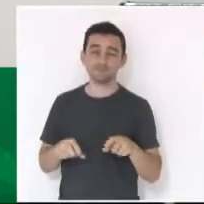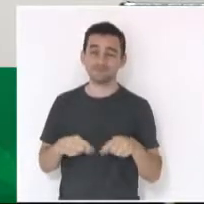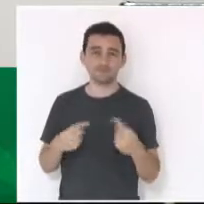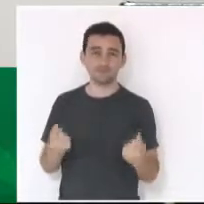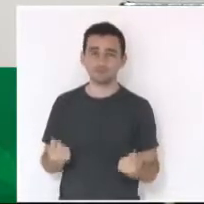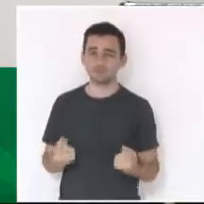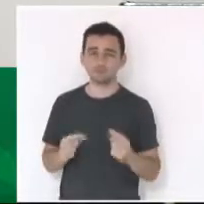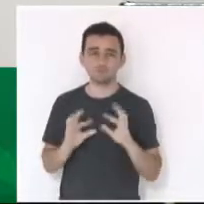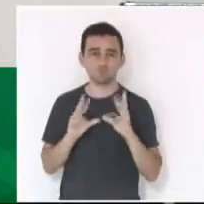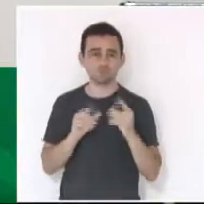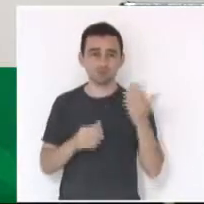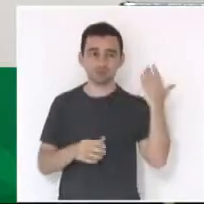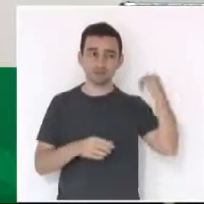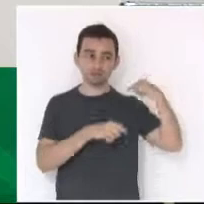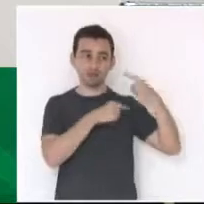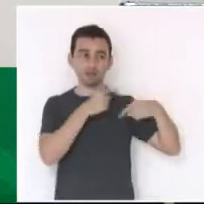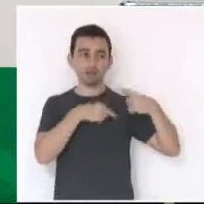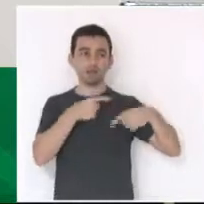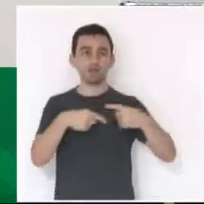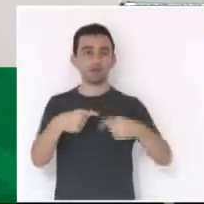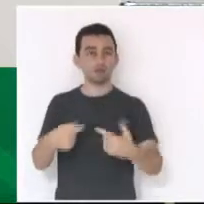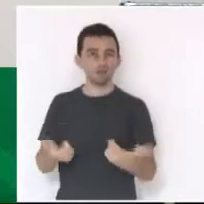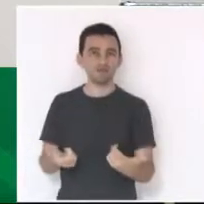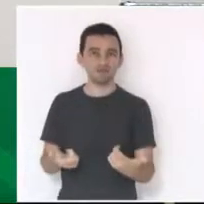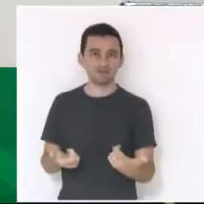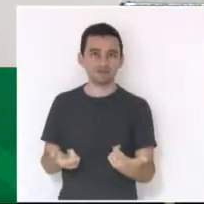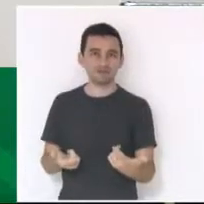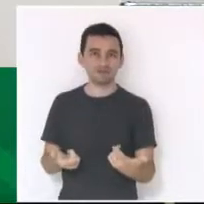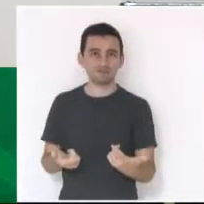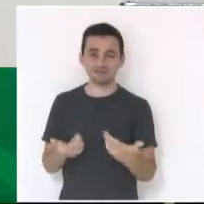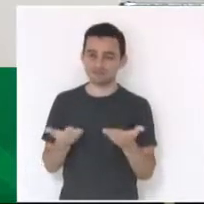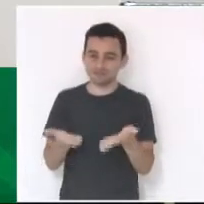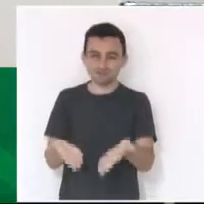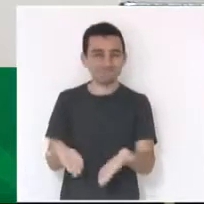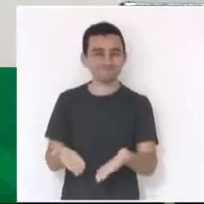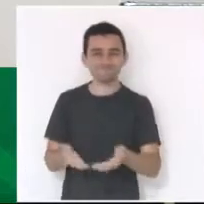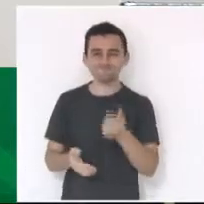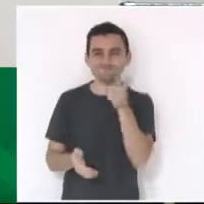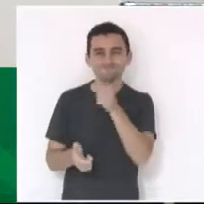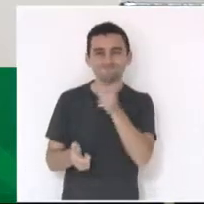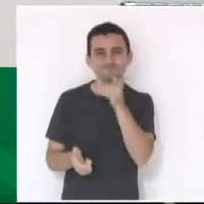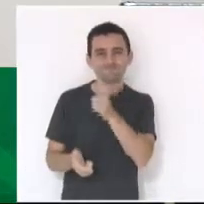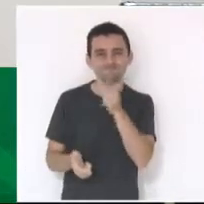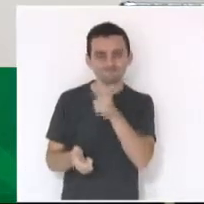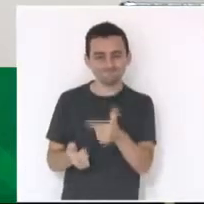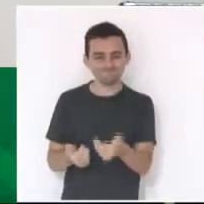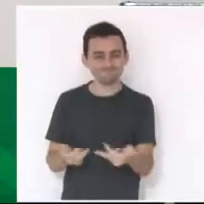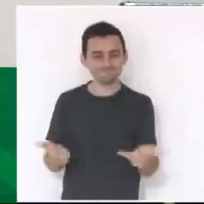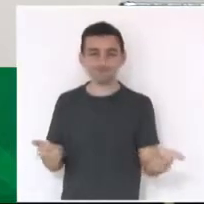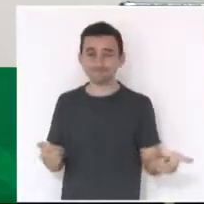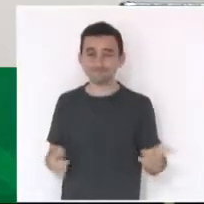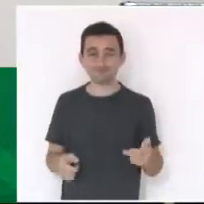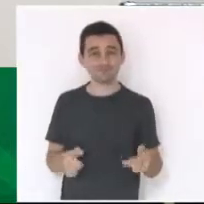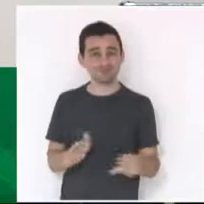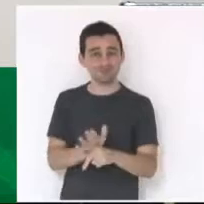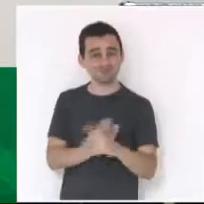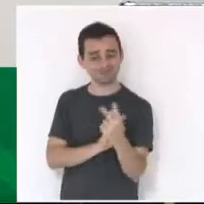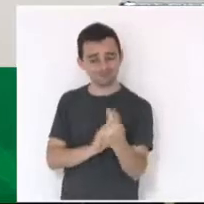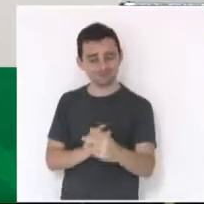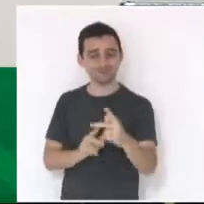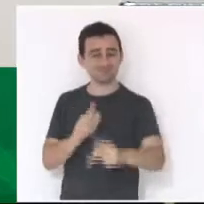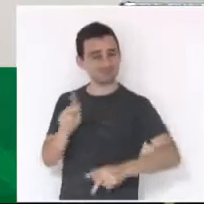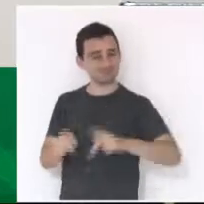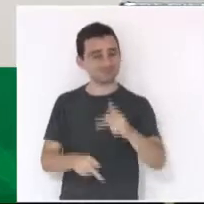um legado simbólico e no ao quente bem inestimável realizações a serviço do povo brasileiro